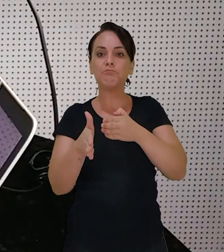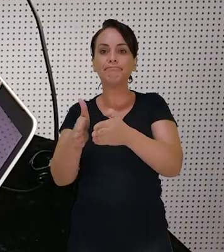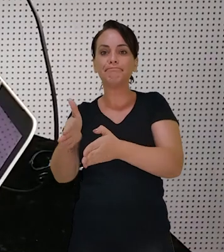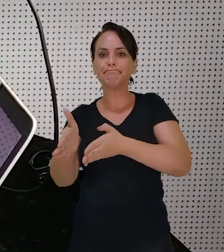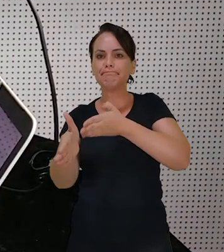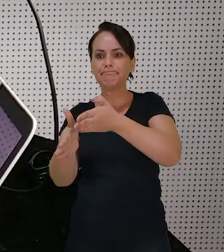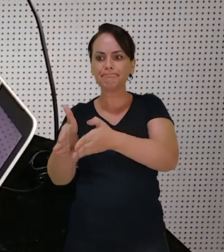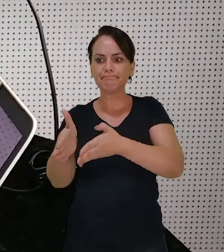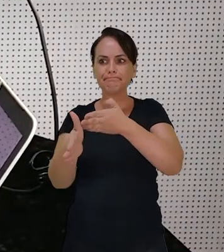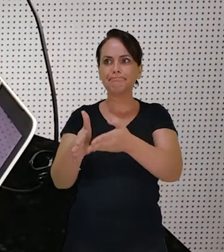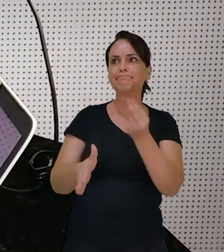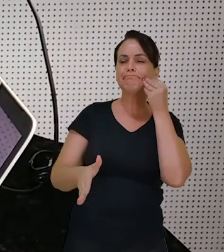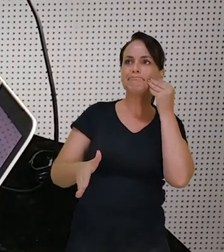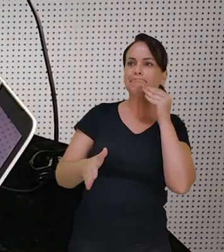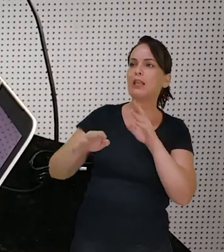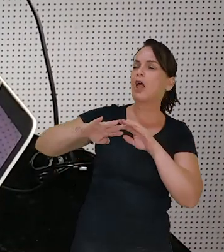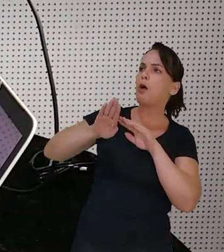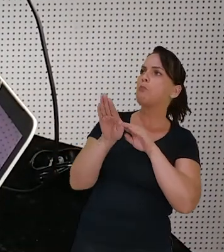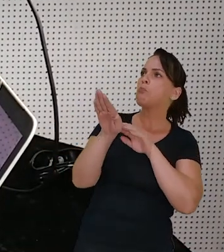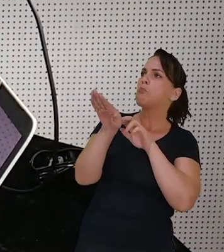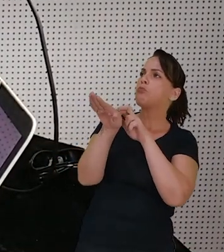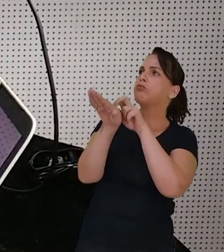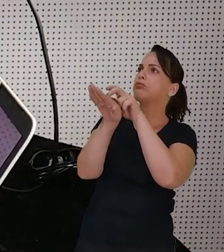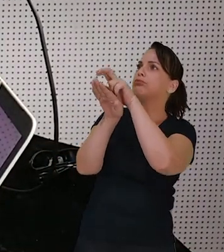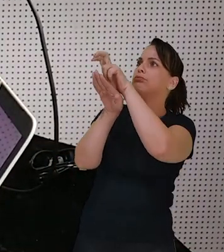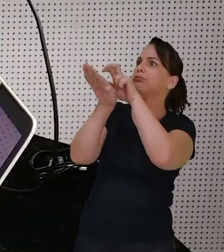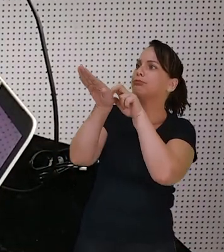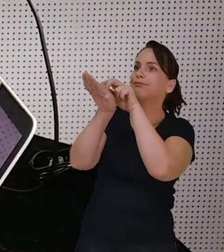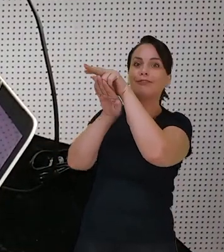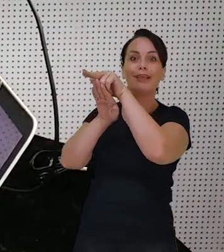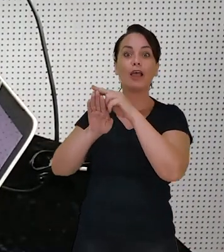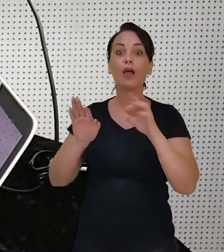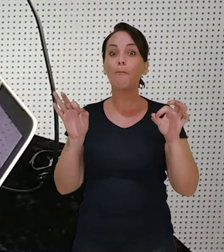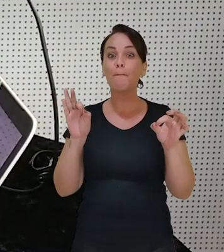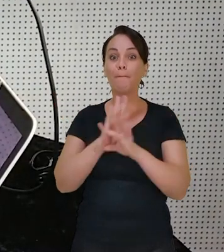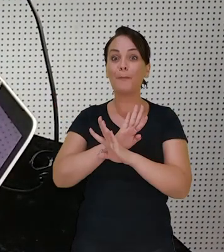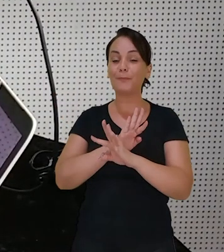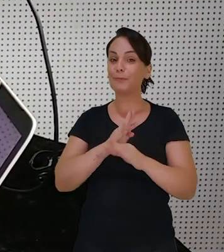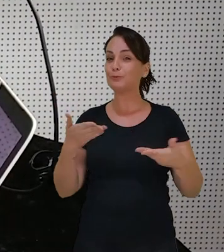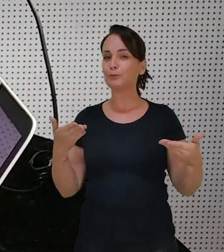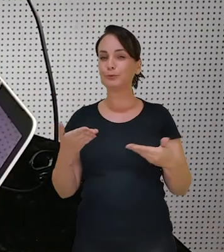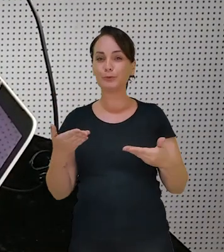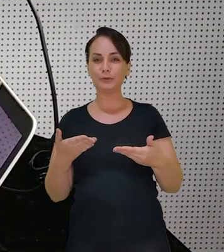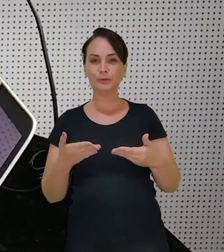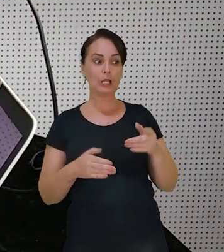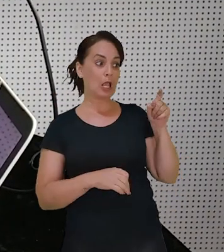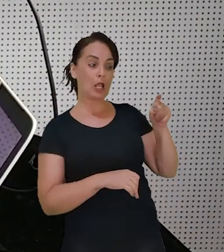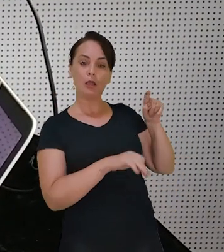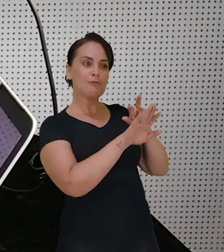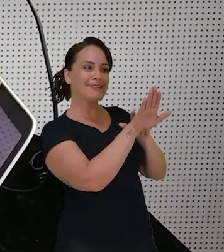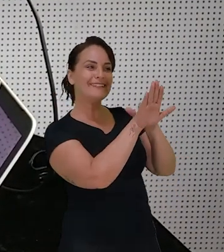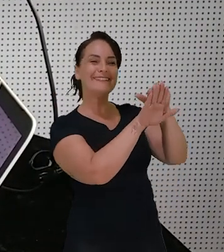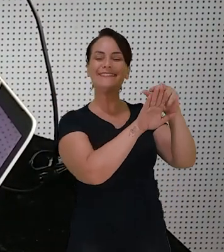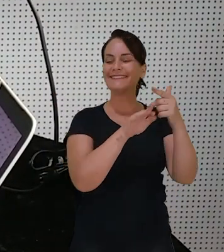rodas, tentando subir e descer uma rampa de madeira que eles tinham acabado de construir. Ele lá da rampa sorriu